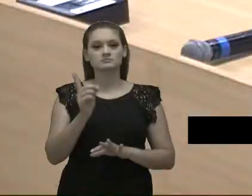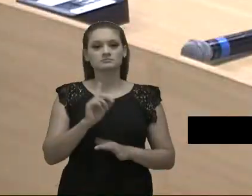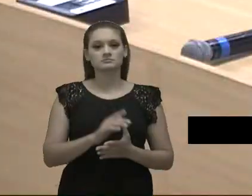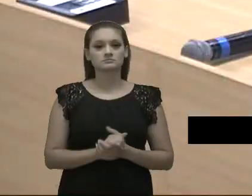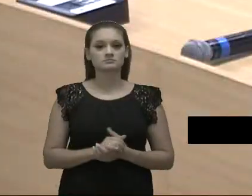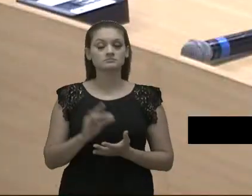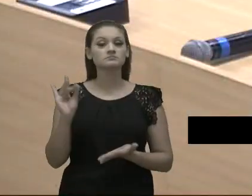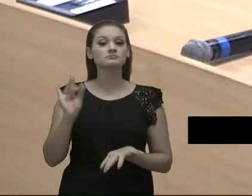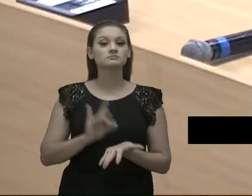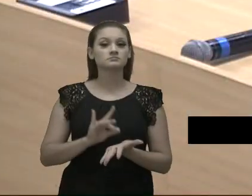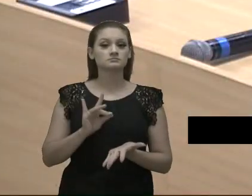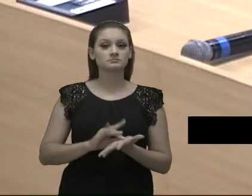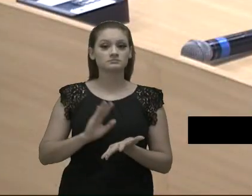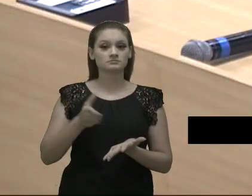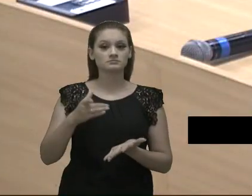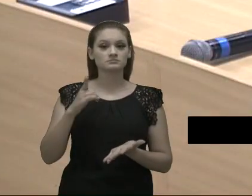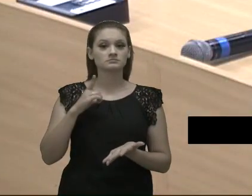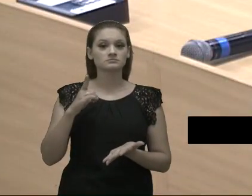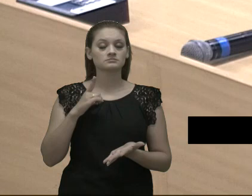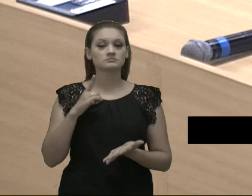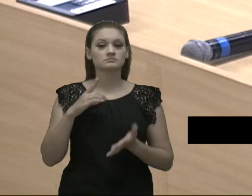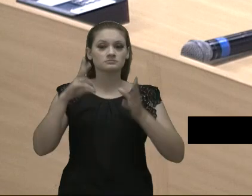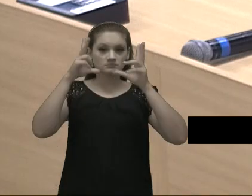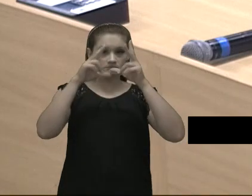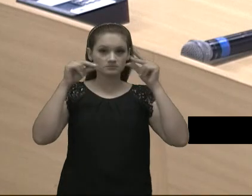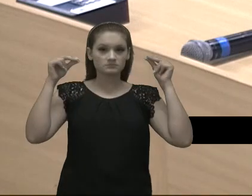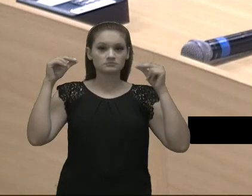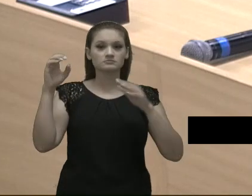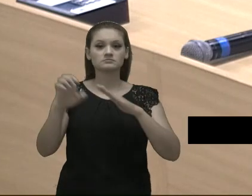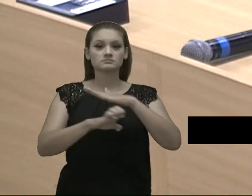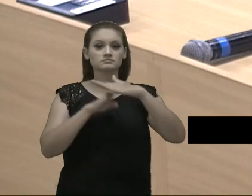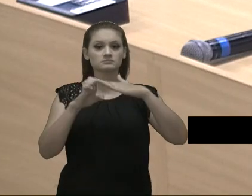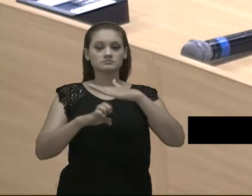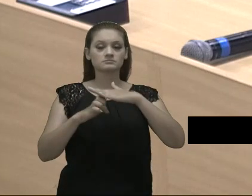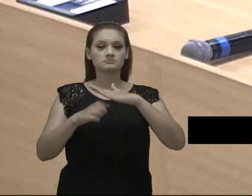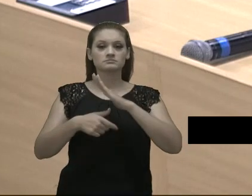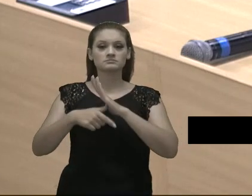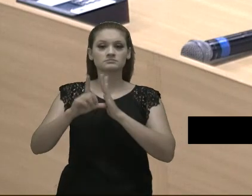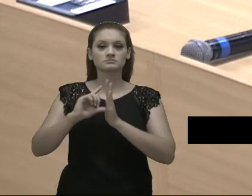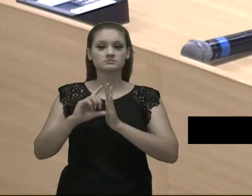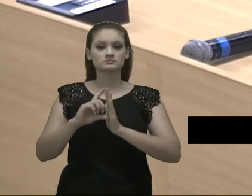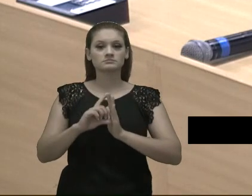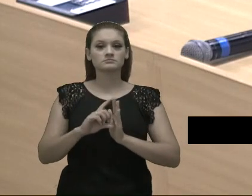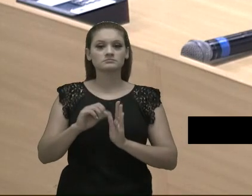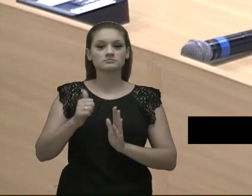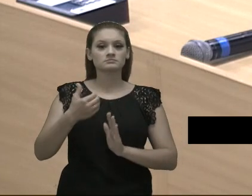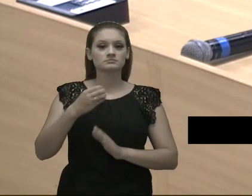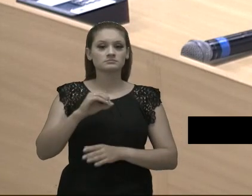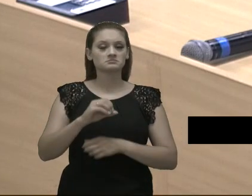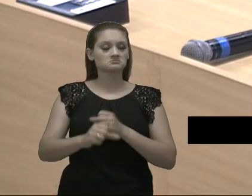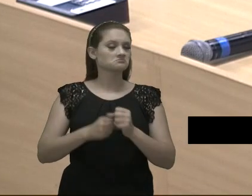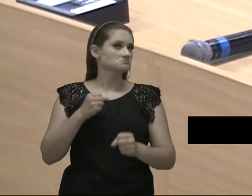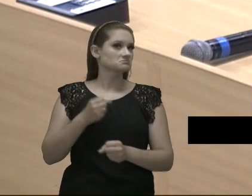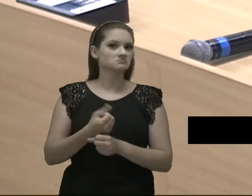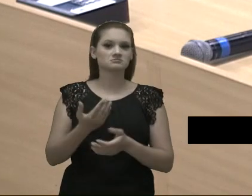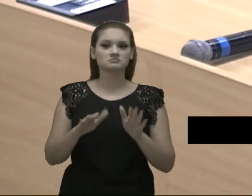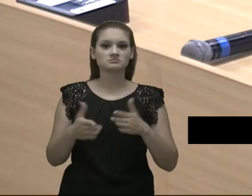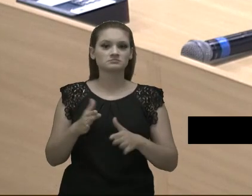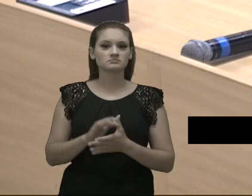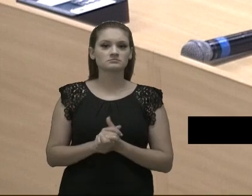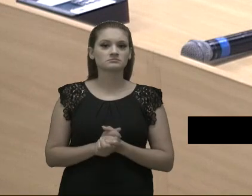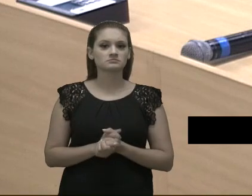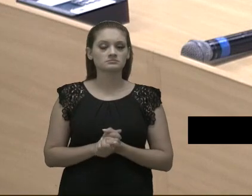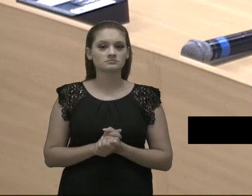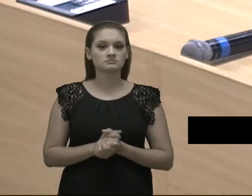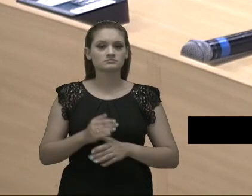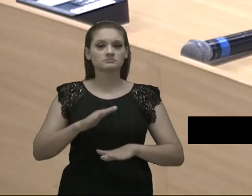Na verdade, já tinham bastante das empresas anteriores, mas não nessa quantidade de anos que o senhor está dizendo. Tá?